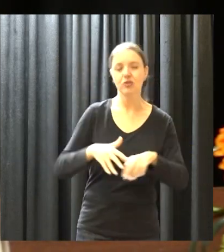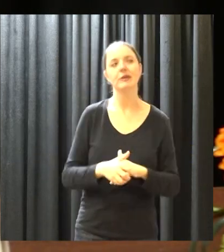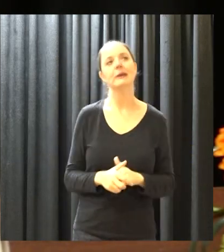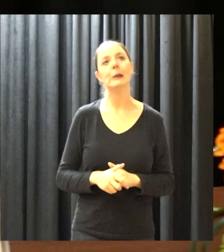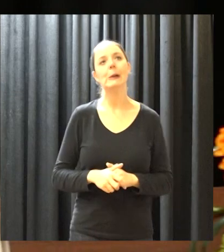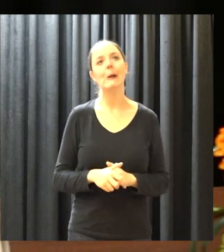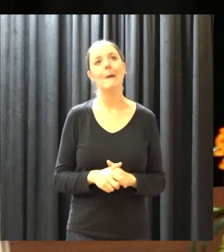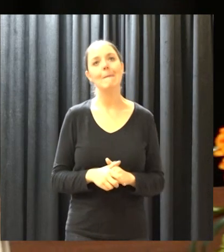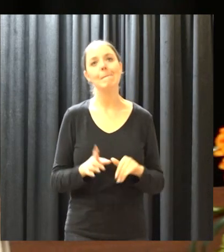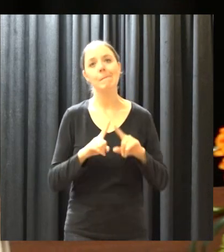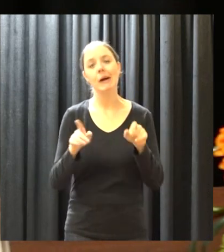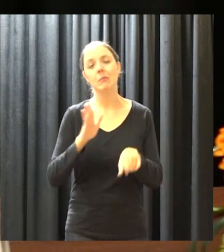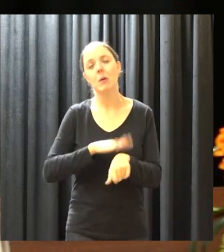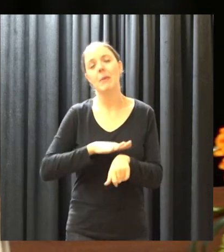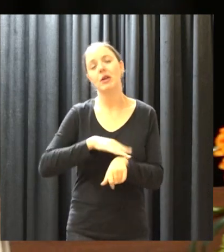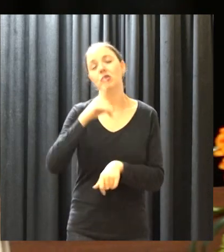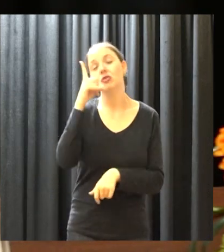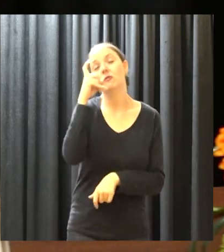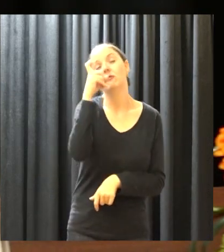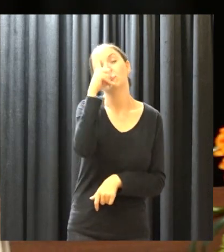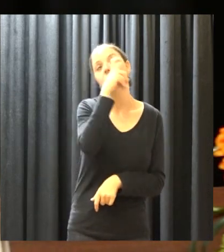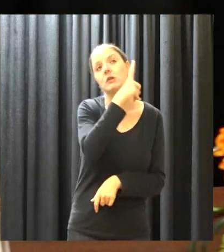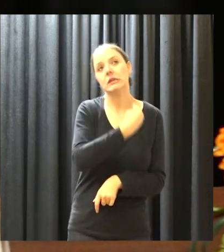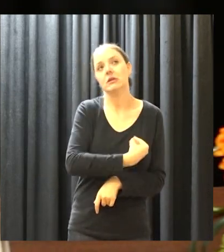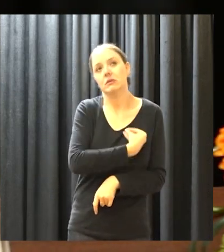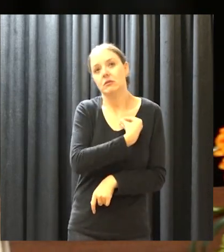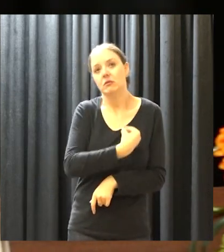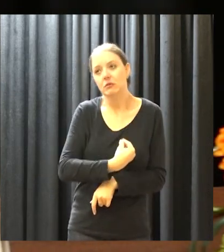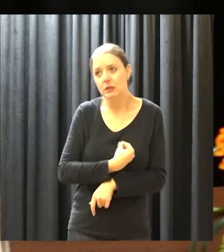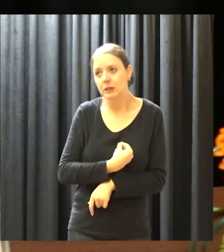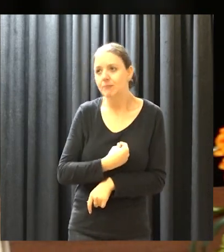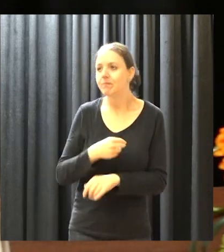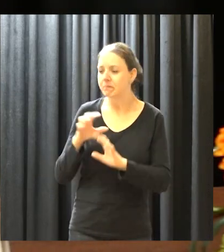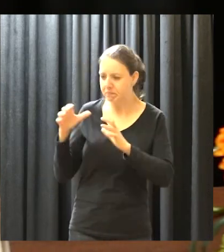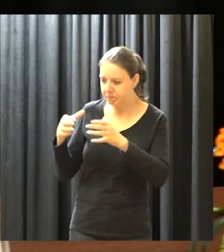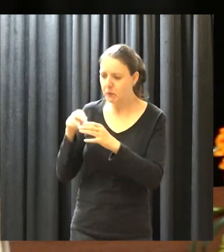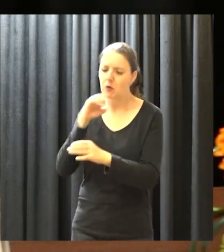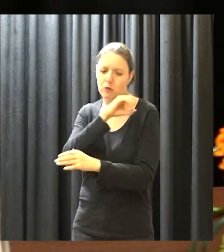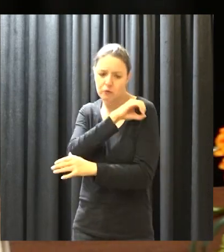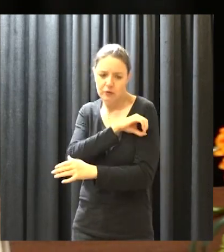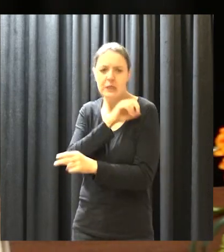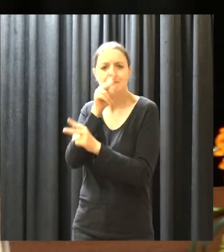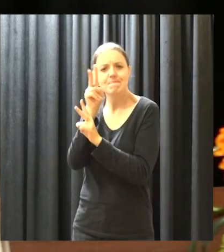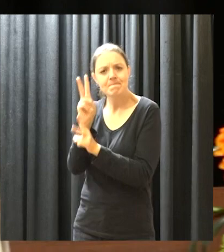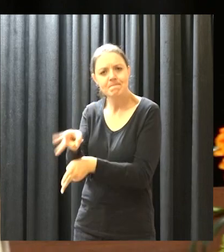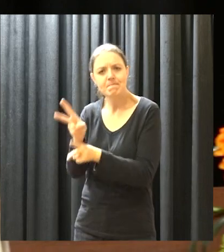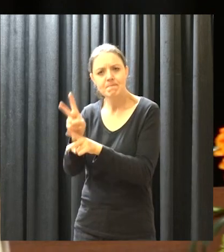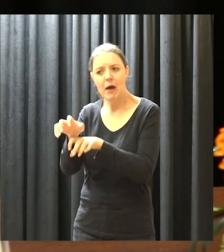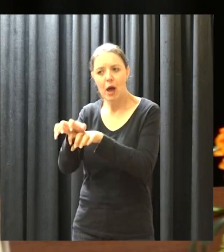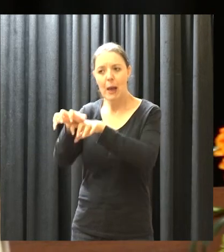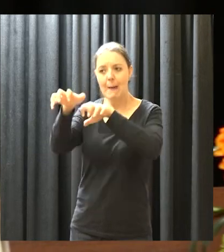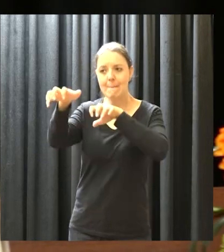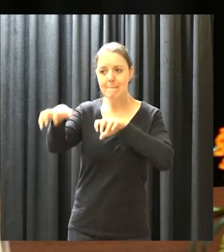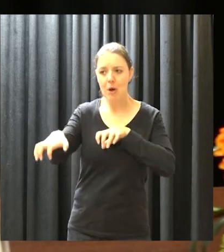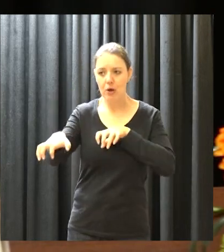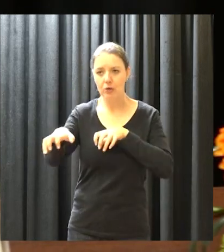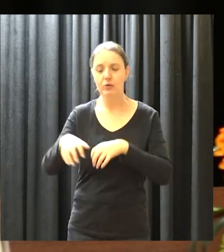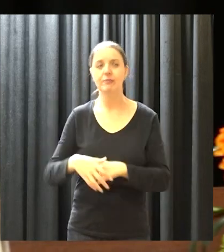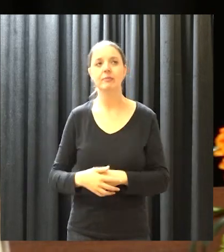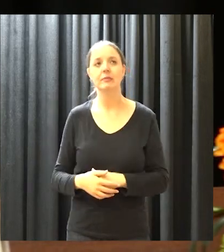que a gente viveu, a gente sustentou esse trabalho de modo remoto, assim, com 1.001